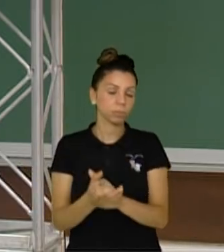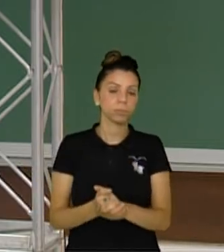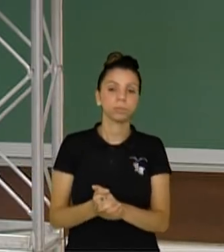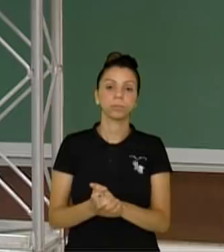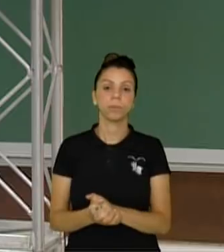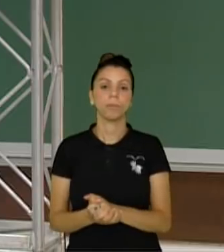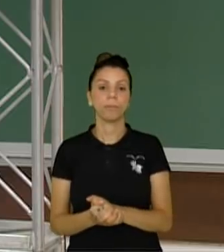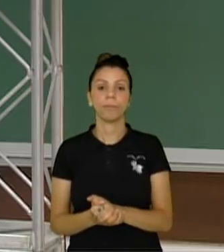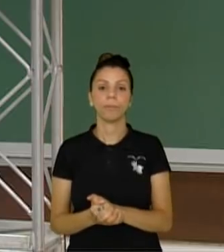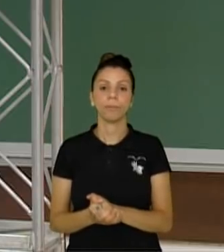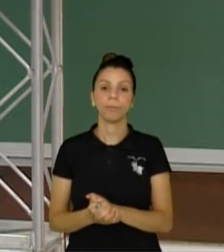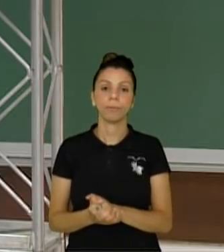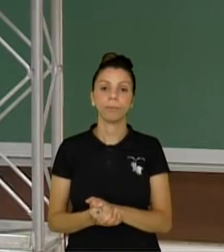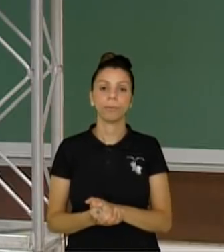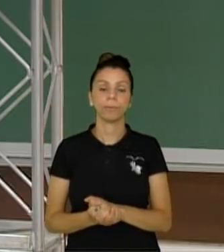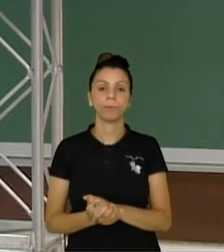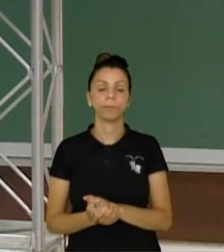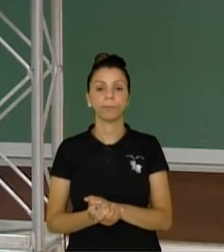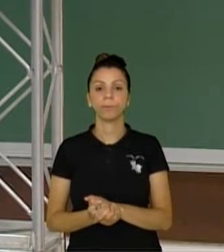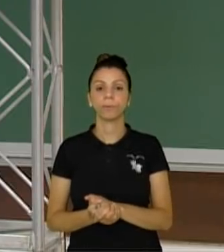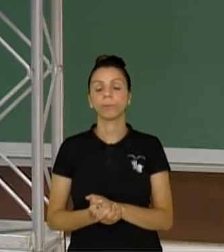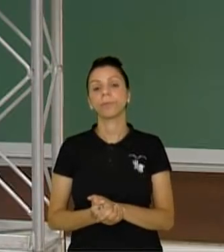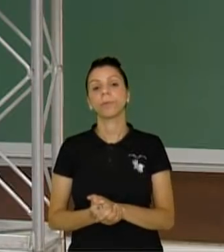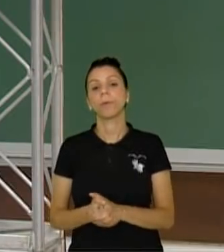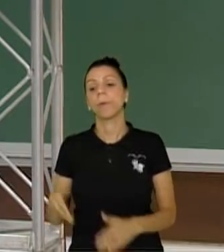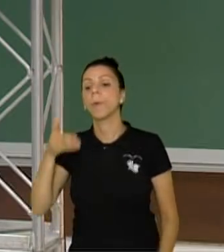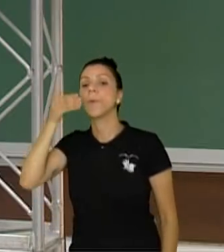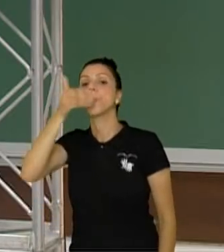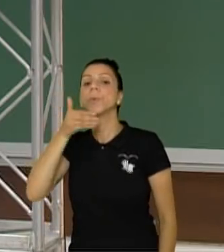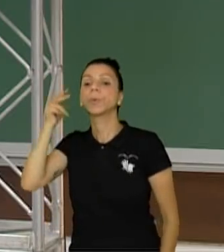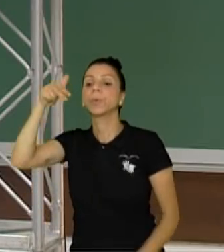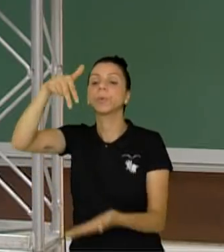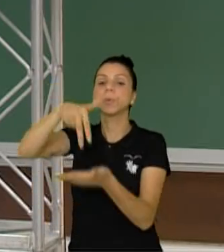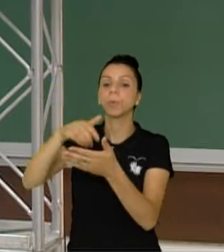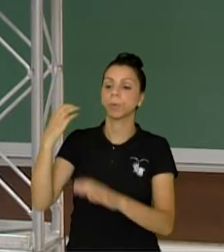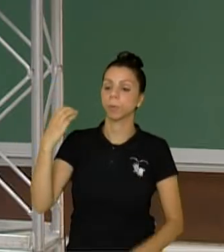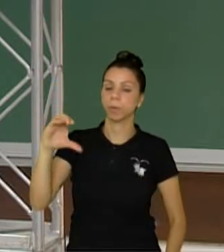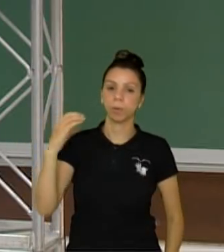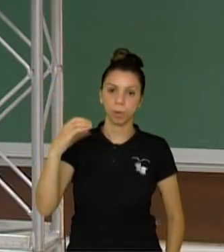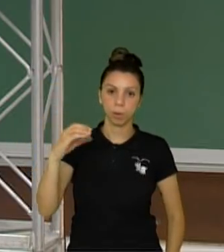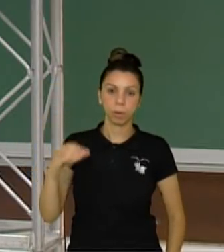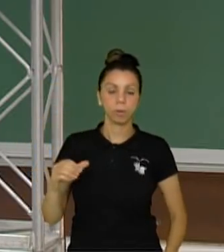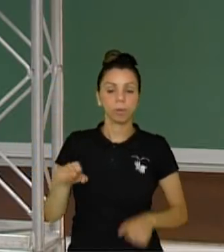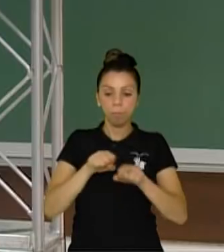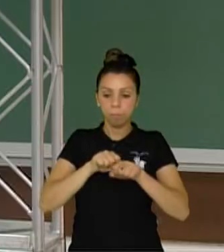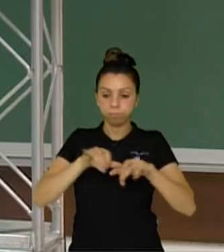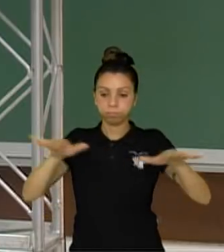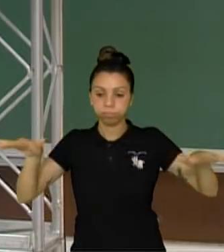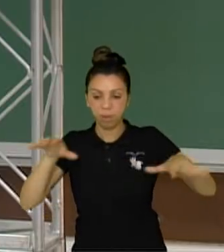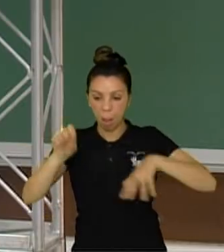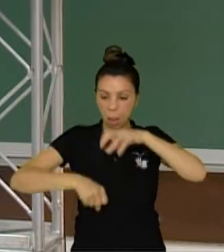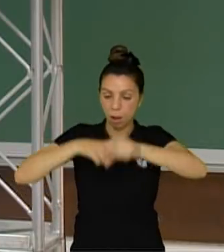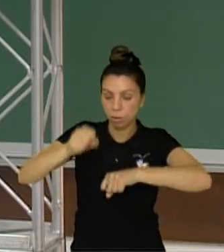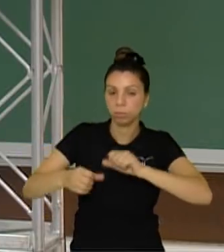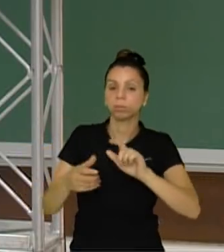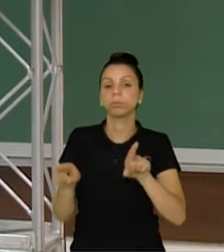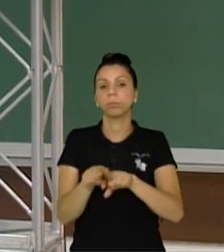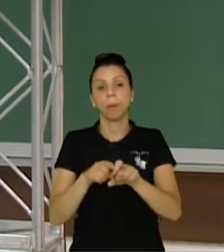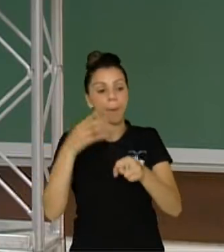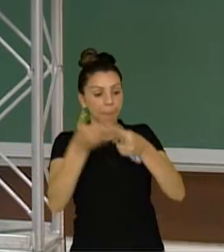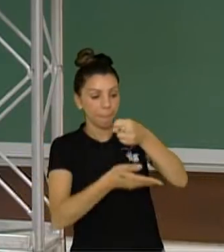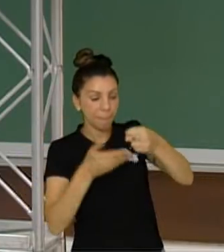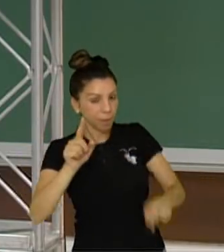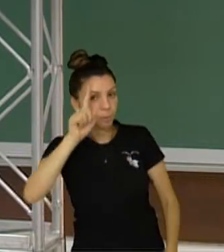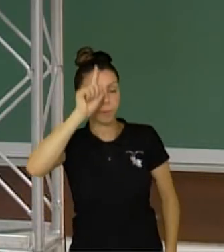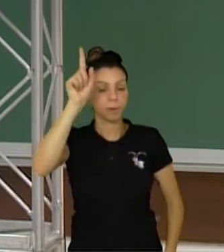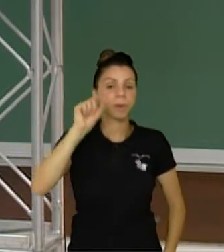Ainda, o discurso científico para as expansões imperialistas foram justificados também por essa